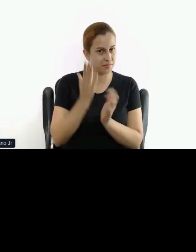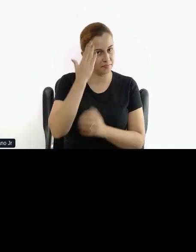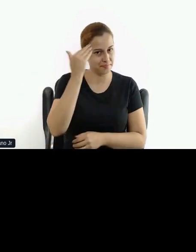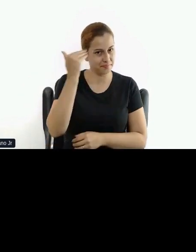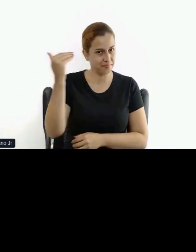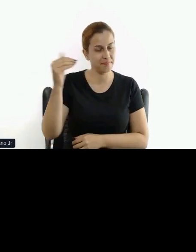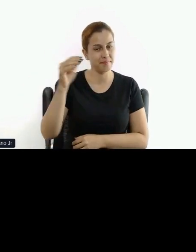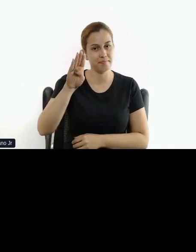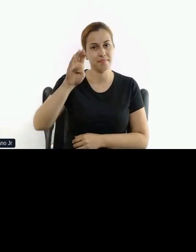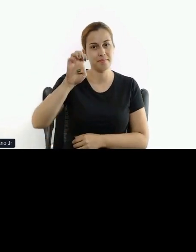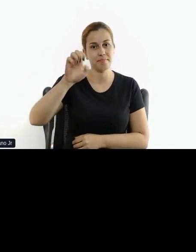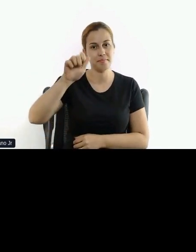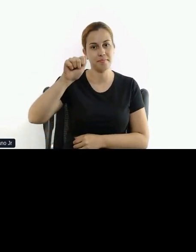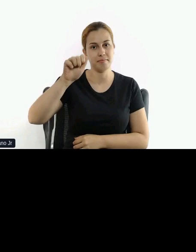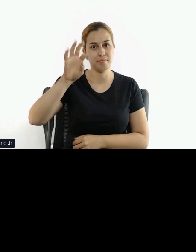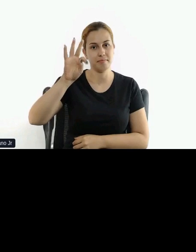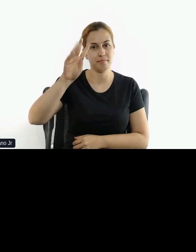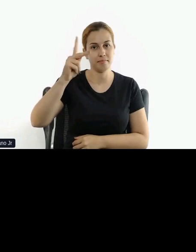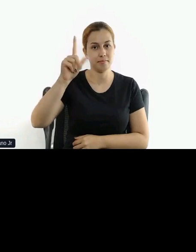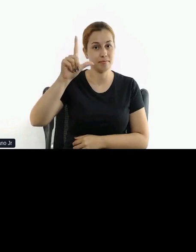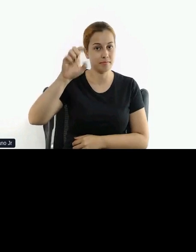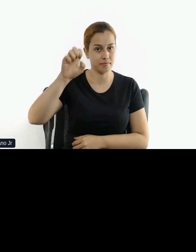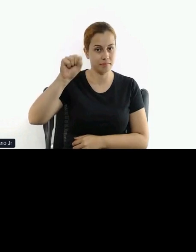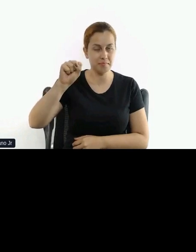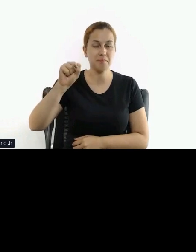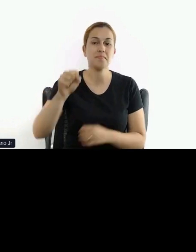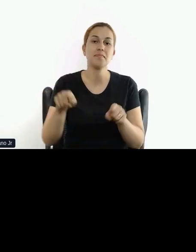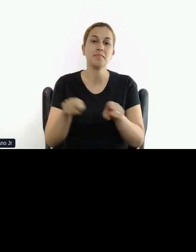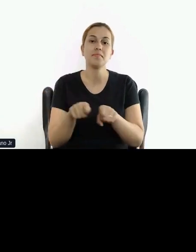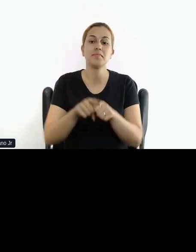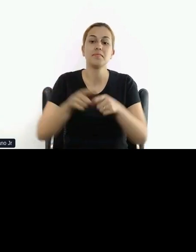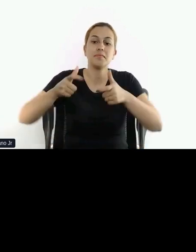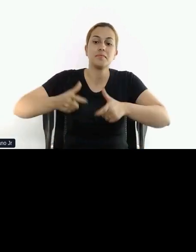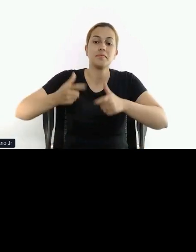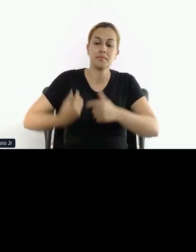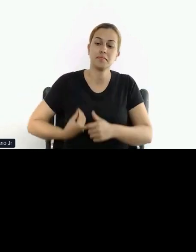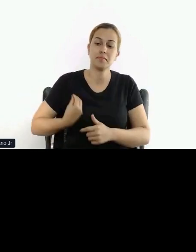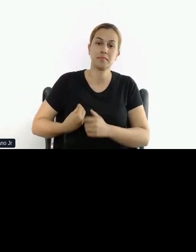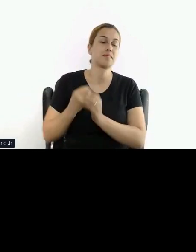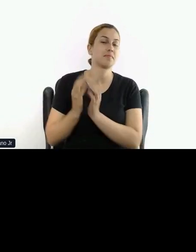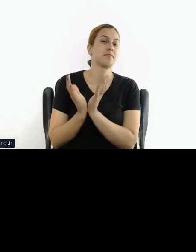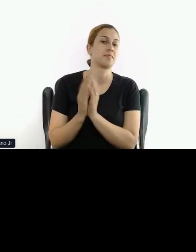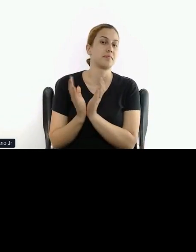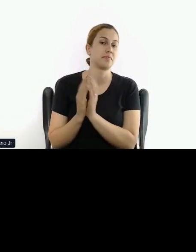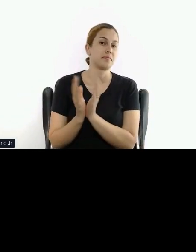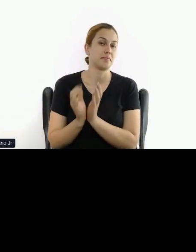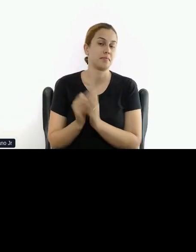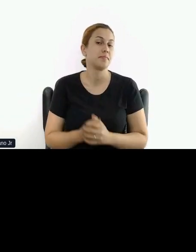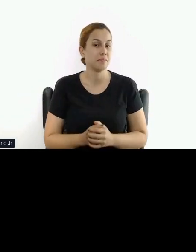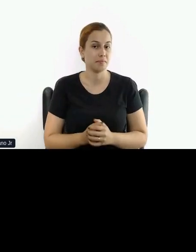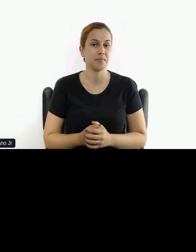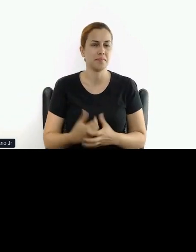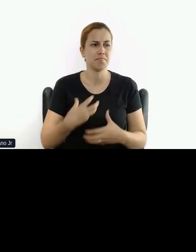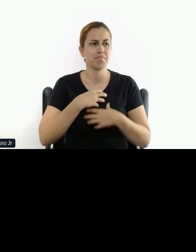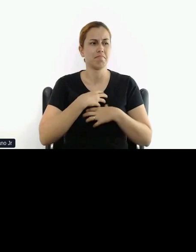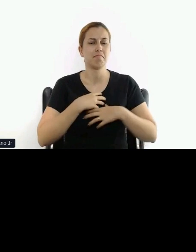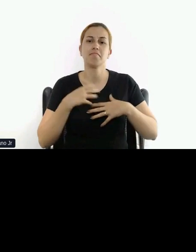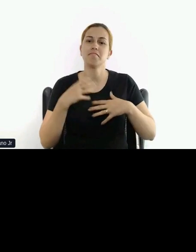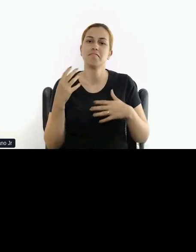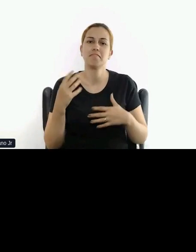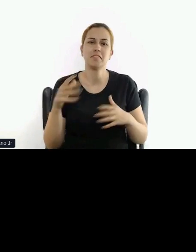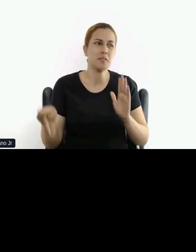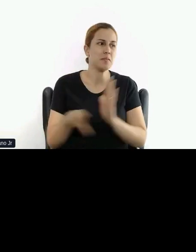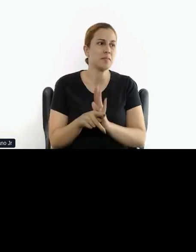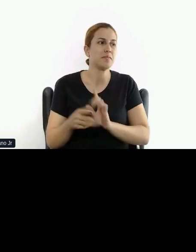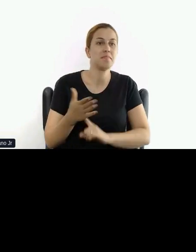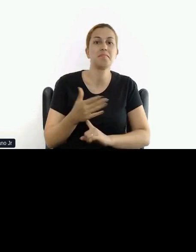sou pernambucano de Recife. Minha formação é bem interessante, ela é bem tecnológica, né? Eu